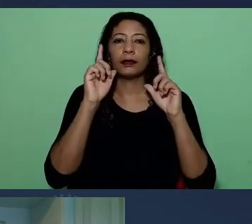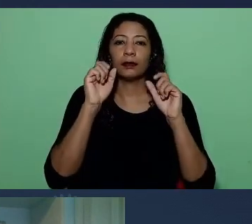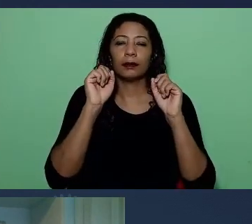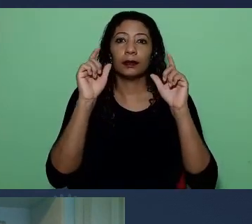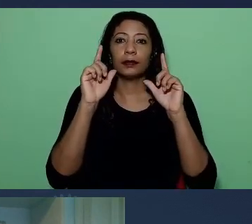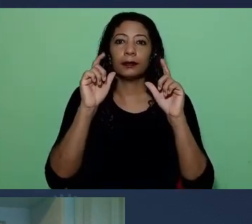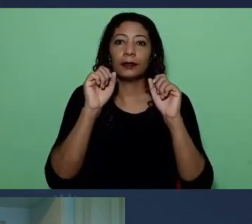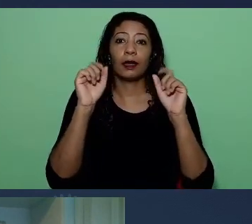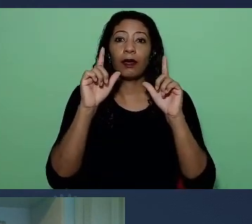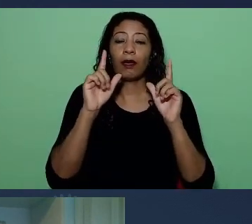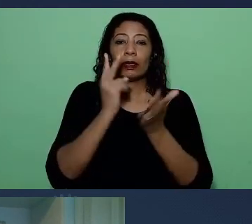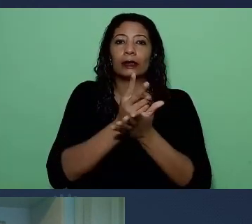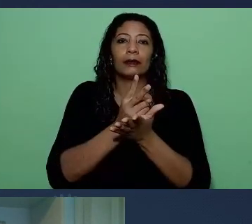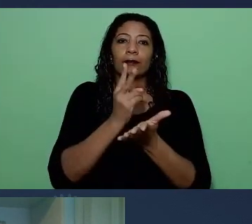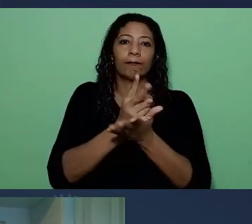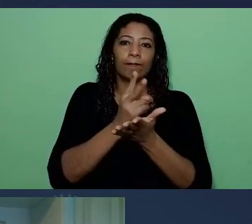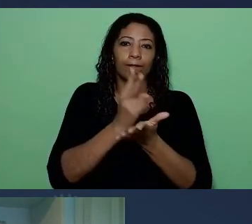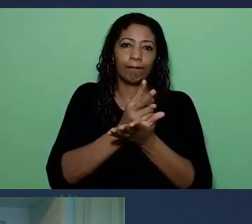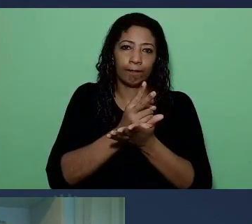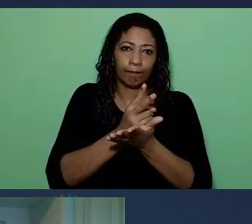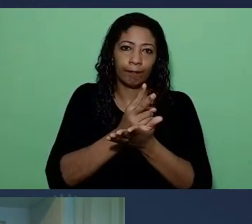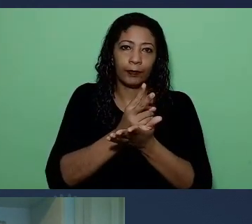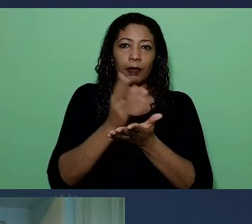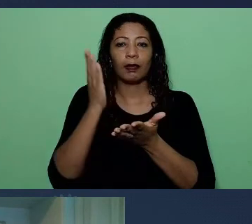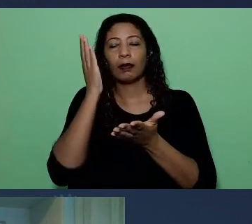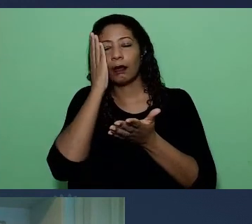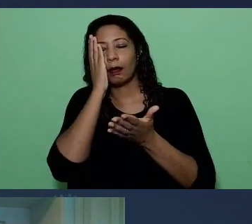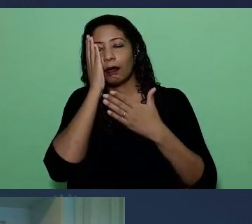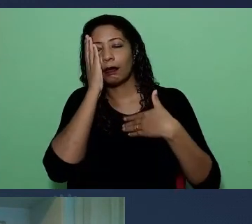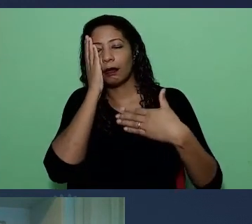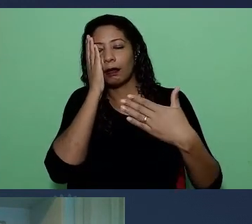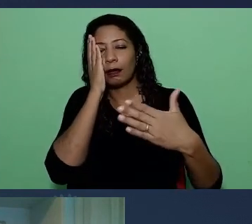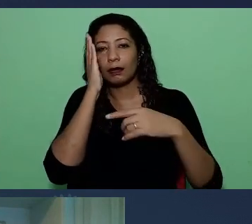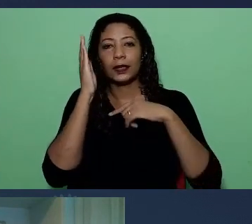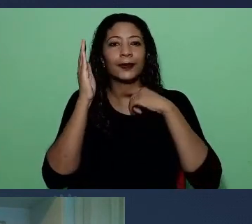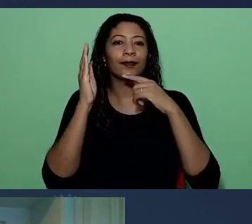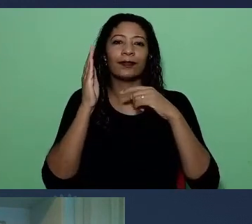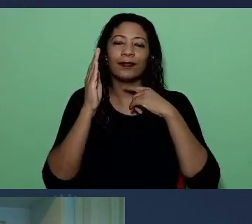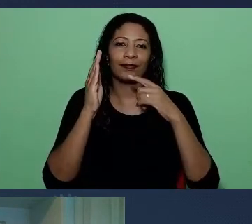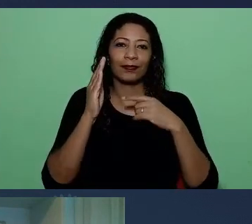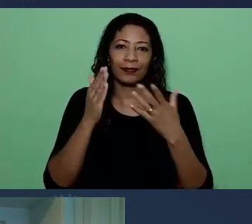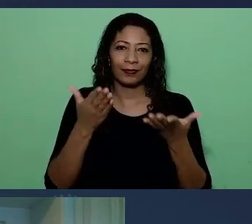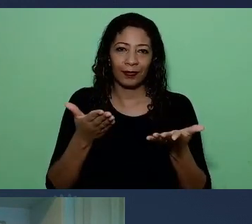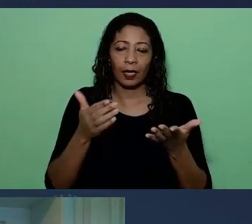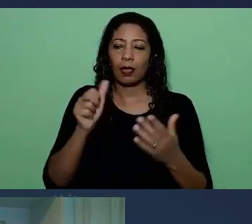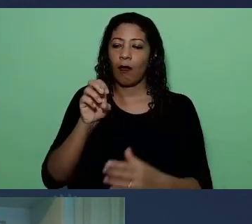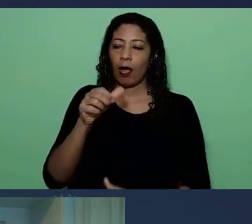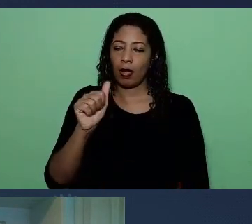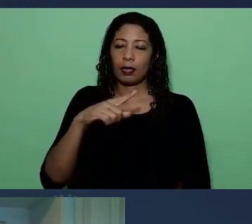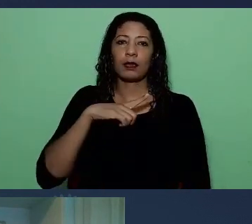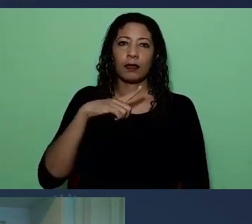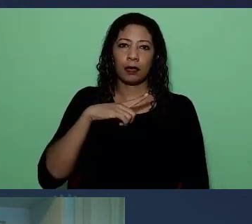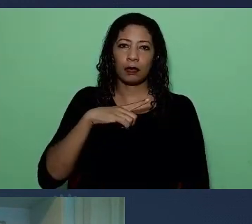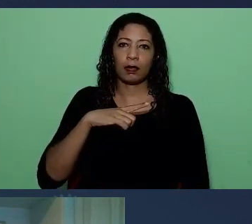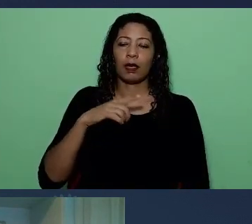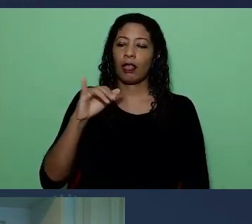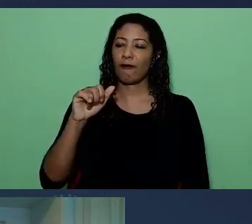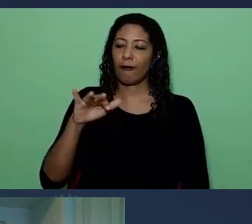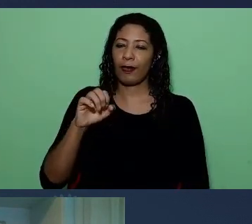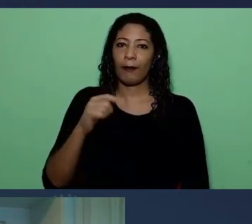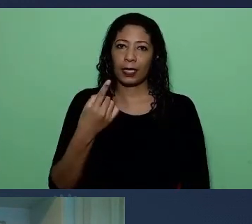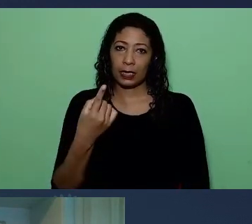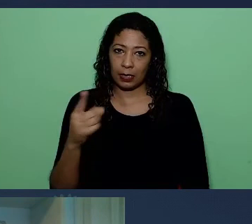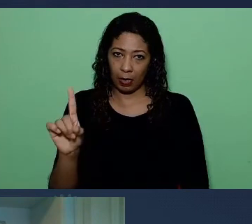também, não só, ela tem esse caráter inflamatório, que é o que chama atenção, que é o mais potente, mas ela tem um